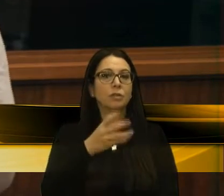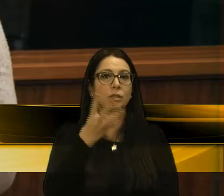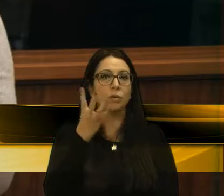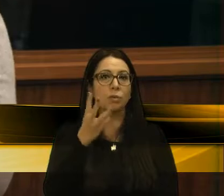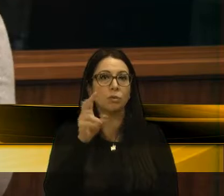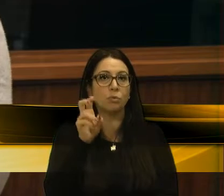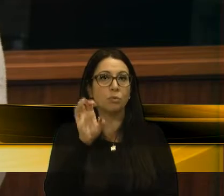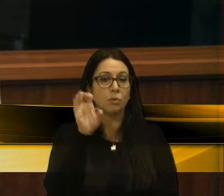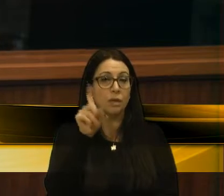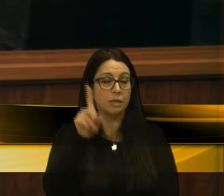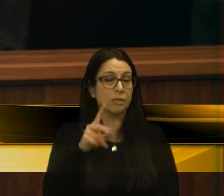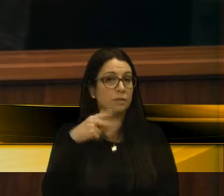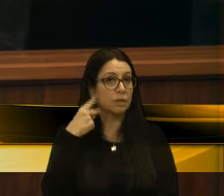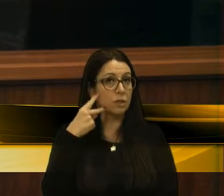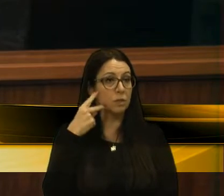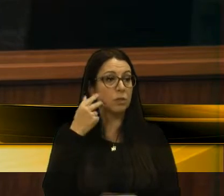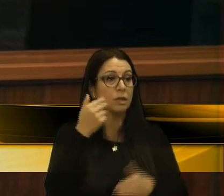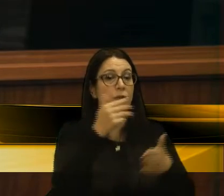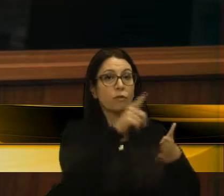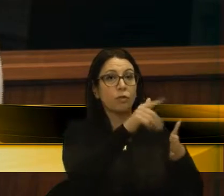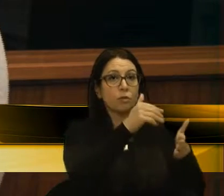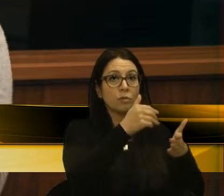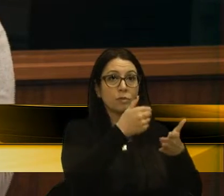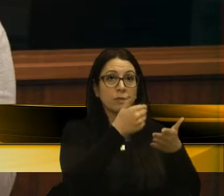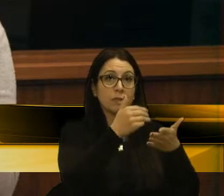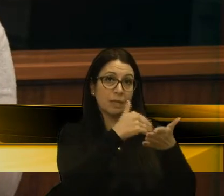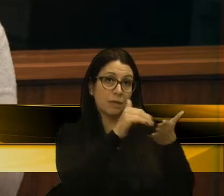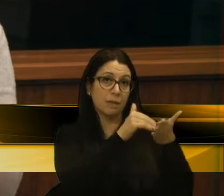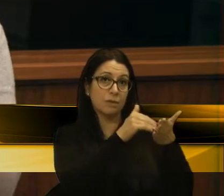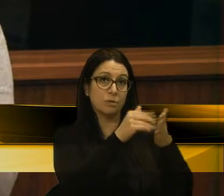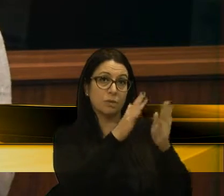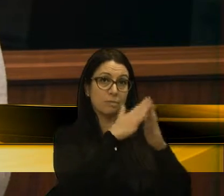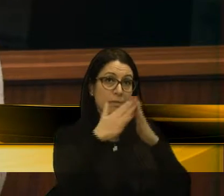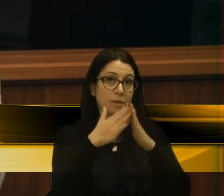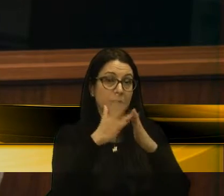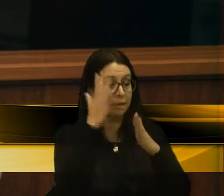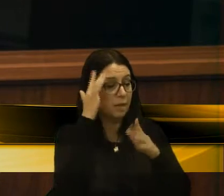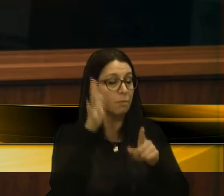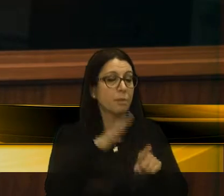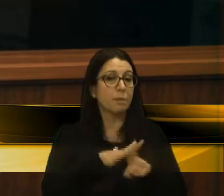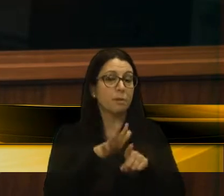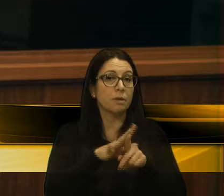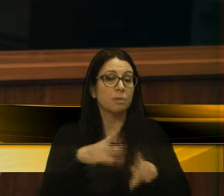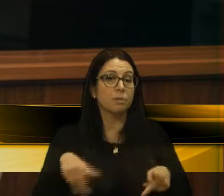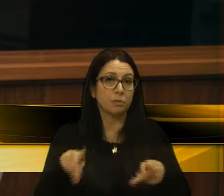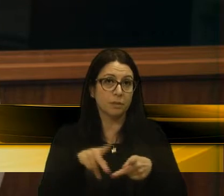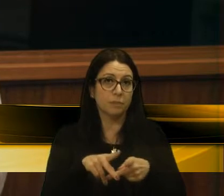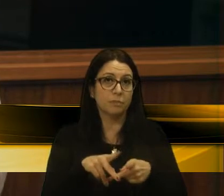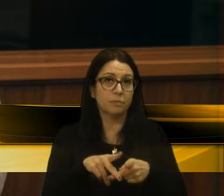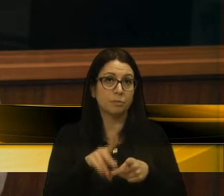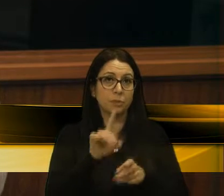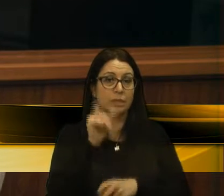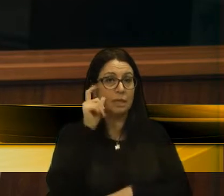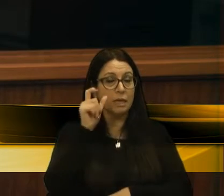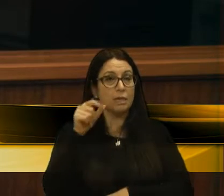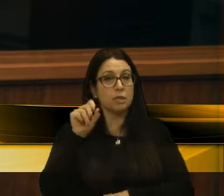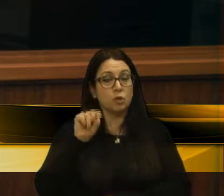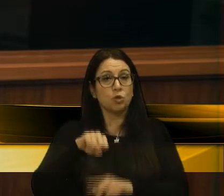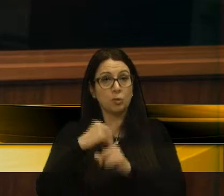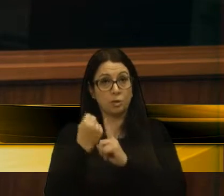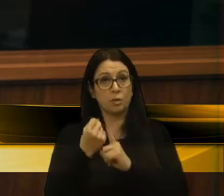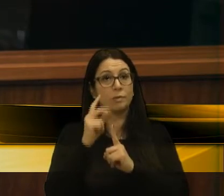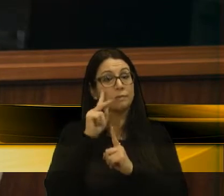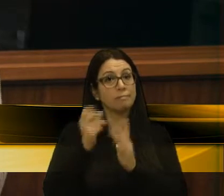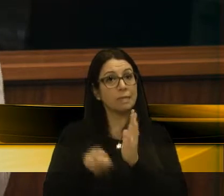ex-vereadores da habitação e que sabem a demanda da nossa população por habitação de interesse social. Então, a gente cria